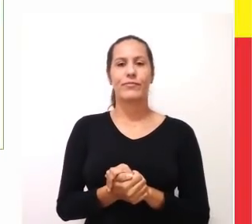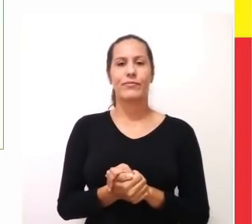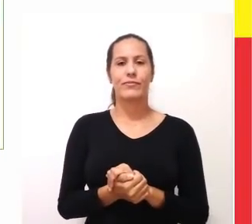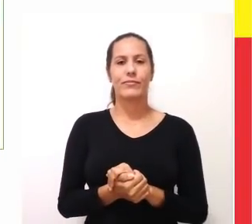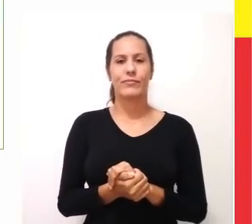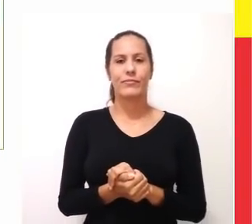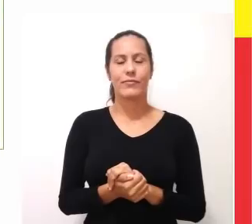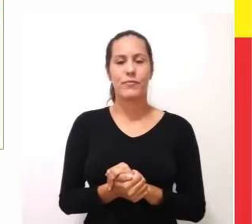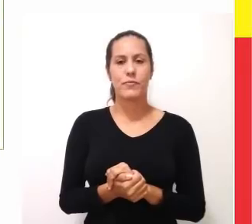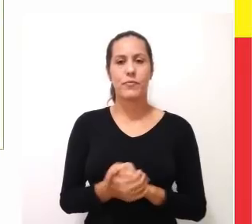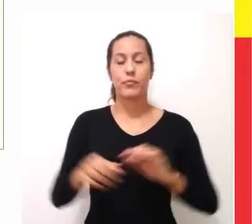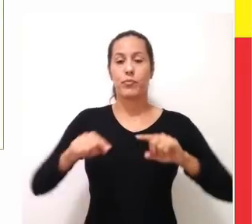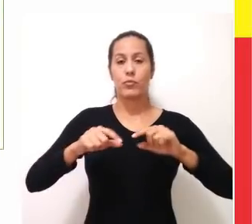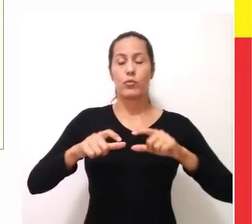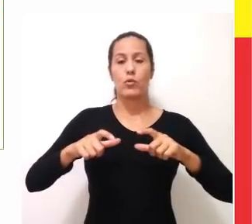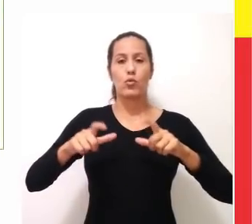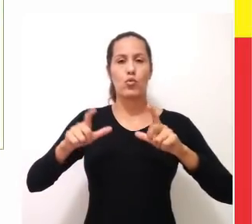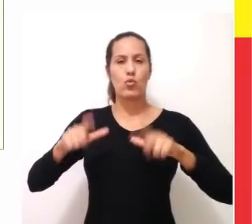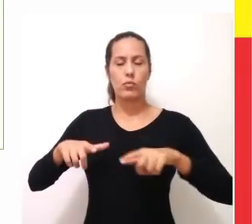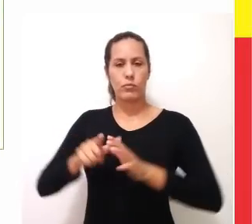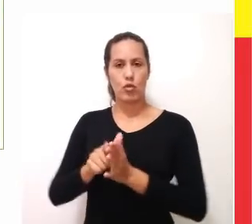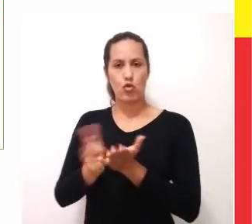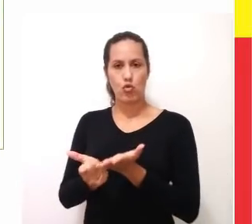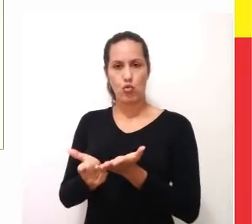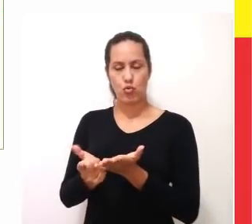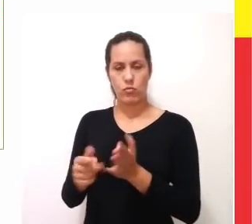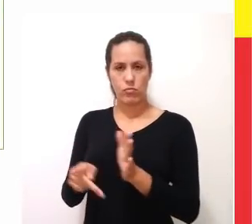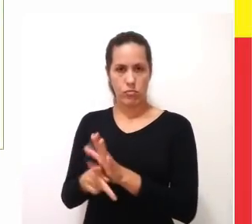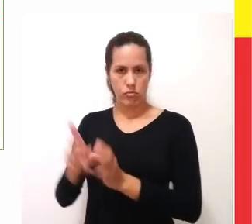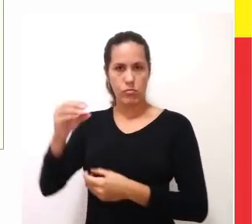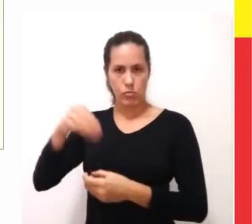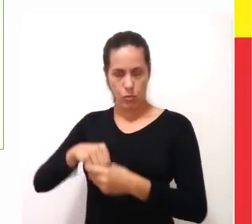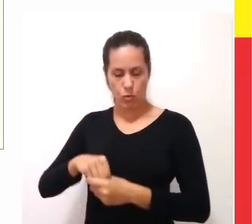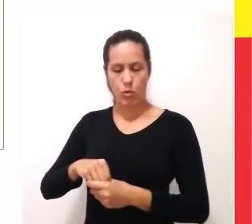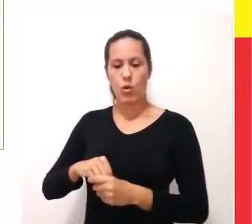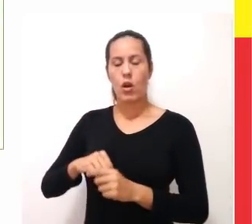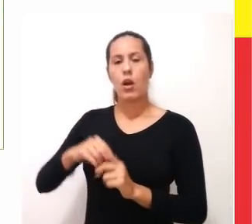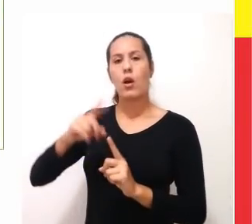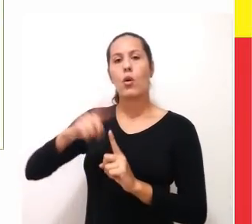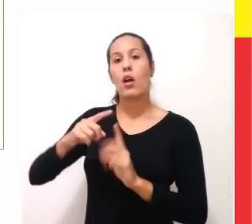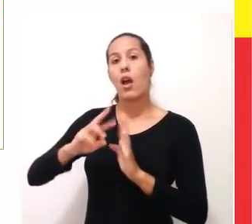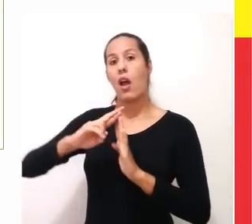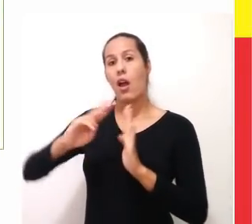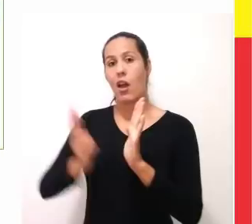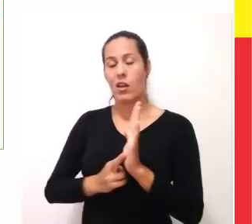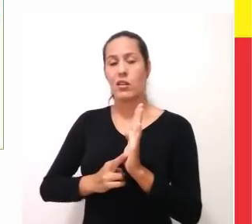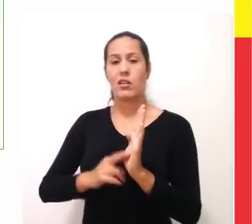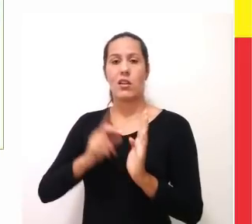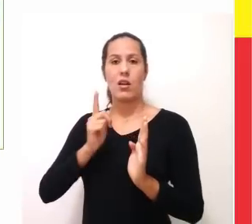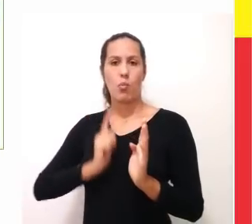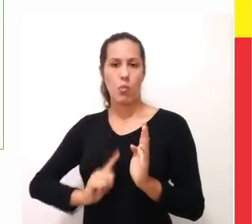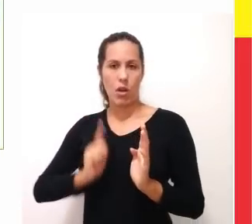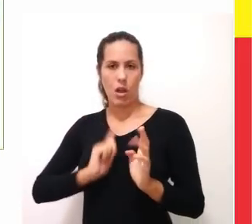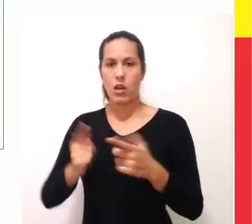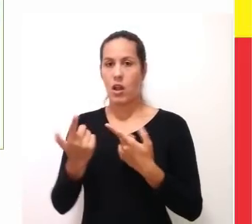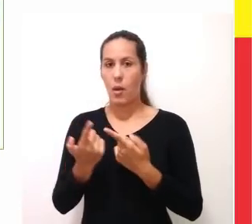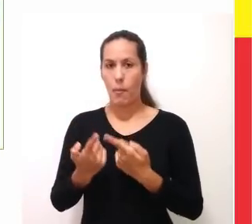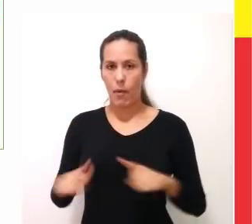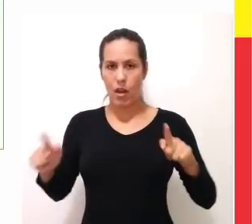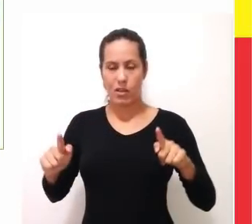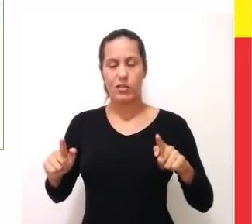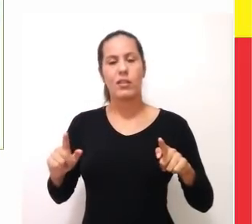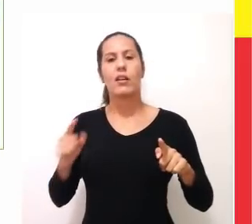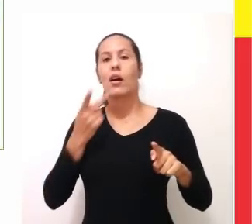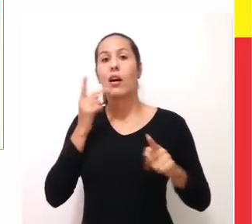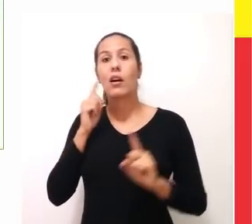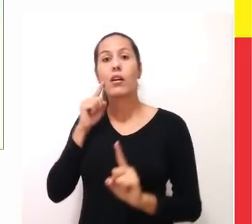jornalismo, as normas linguísticas, as normas da gramática, as normas da gramática daquele texto visam não a